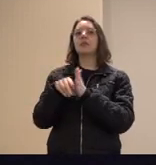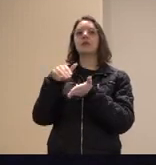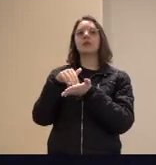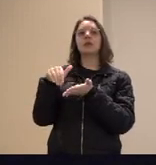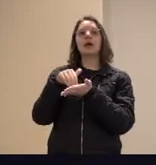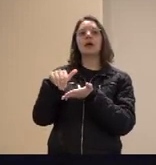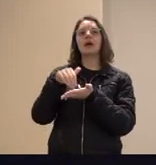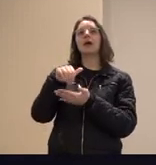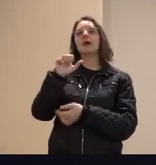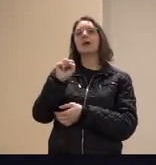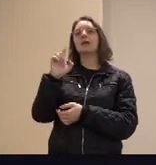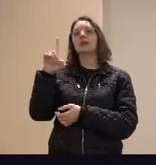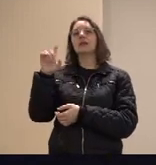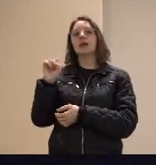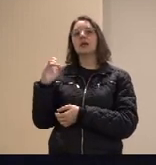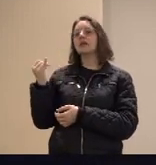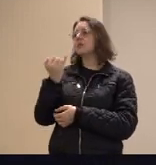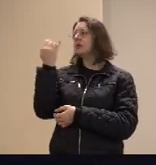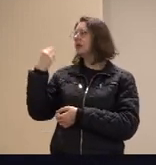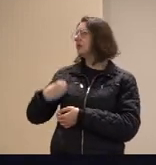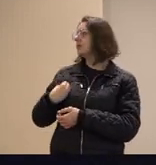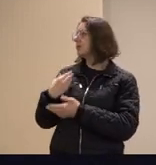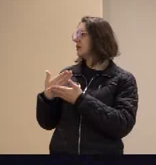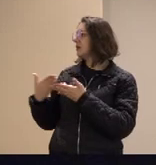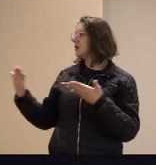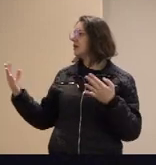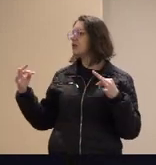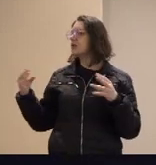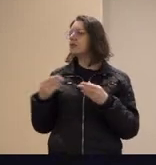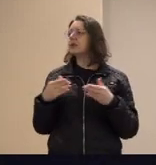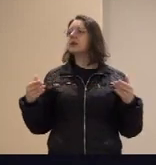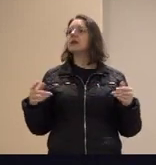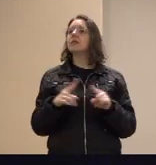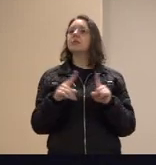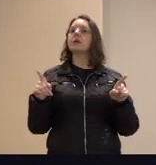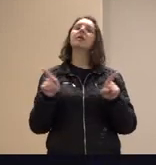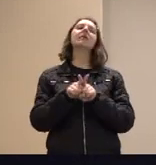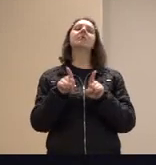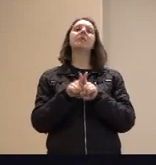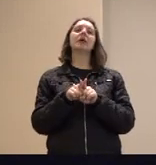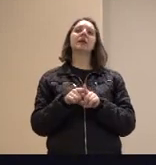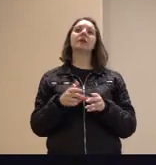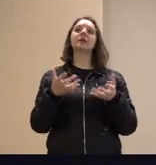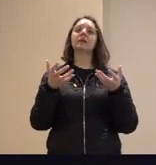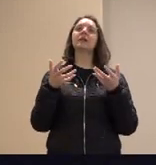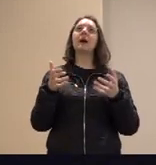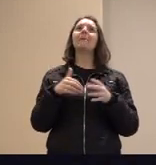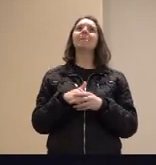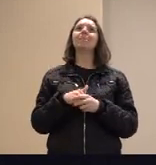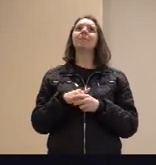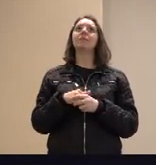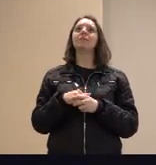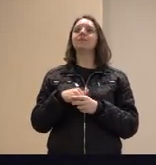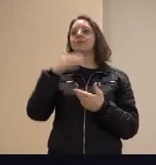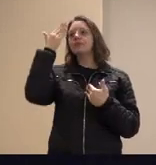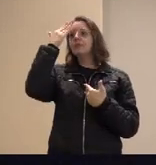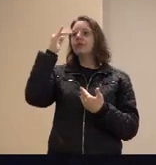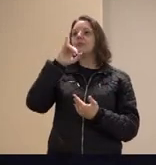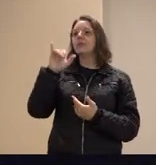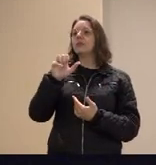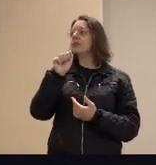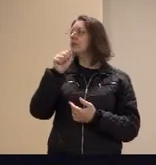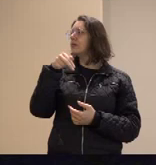Também muito, muito importante a sua presença aqui hoje, todos vocês. Mas fazer também uma menção muito especial para a Janice. Cadê a